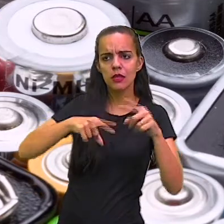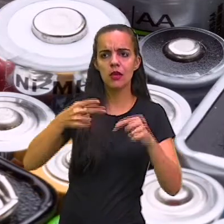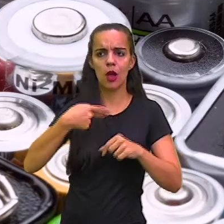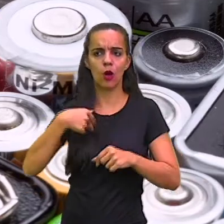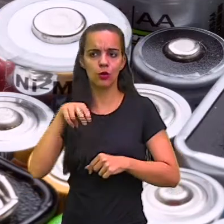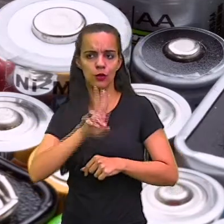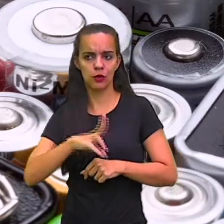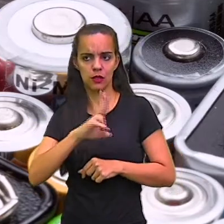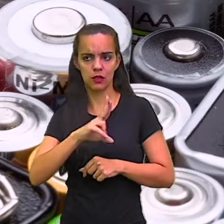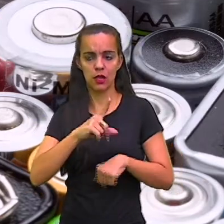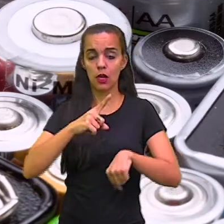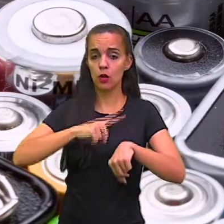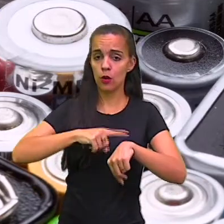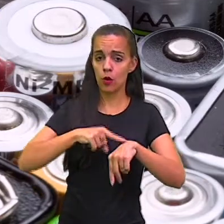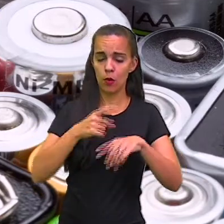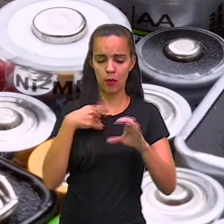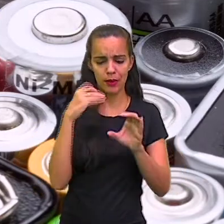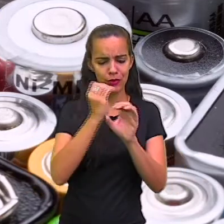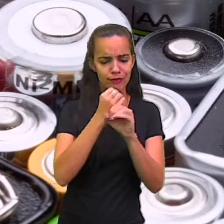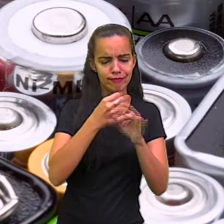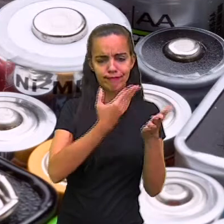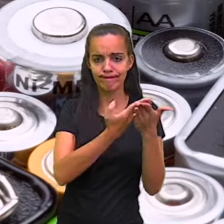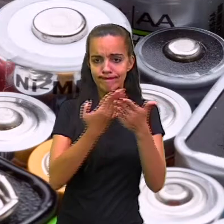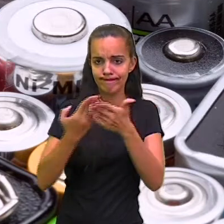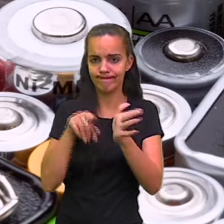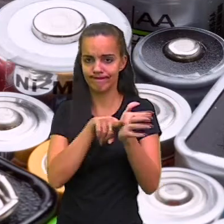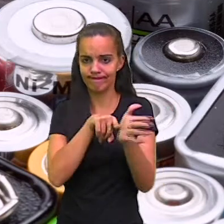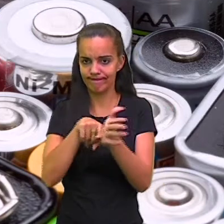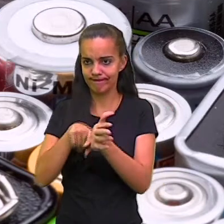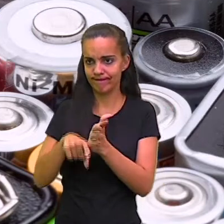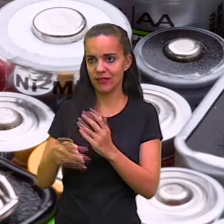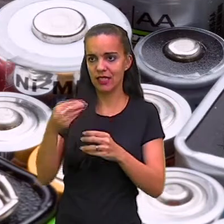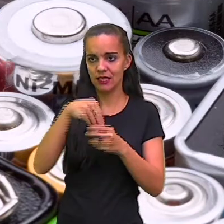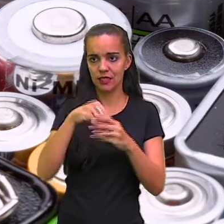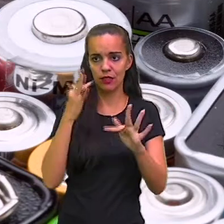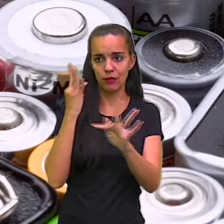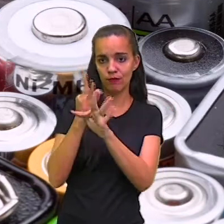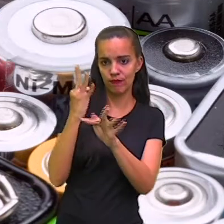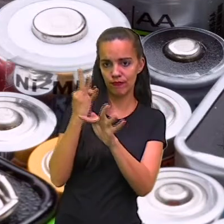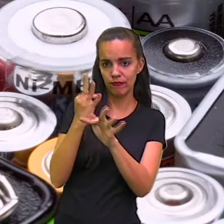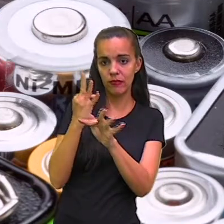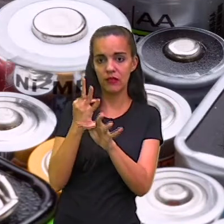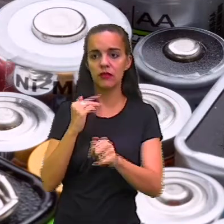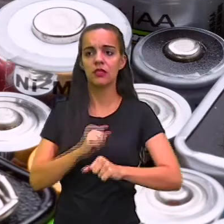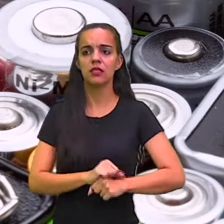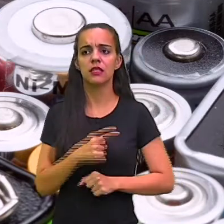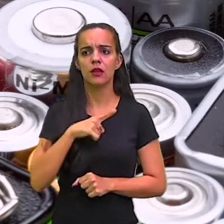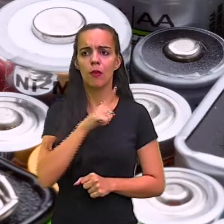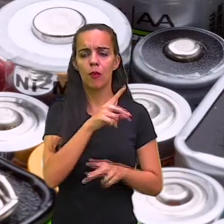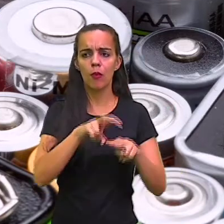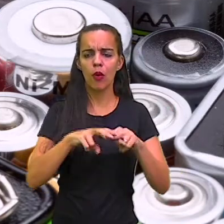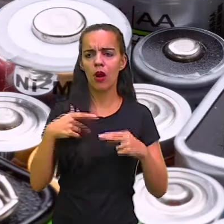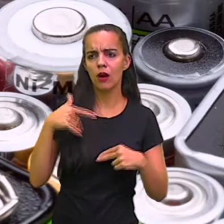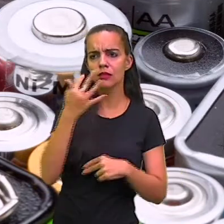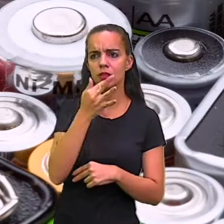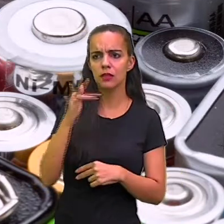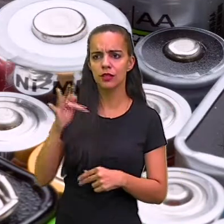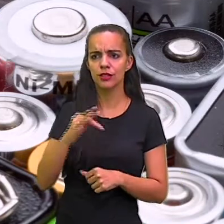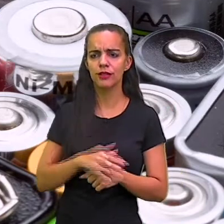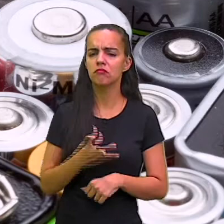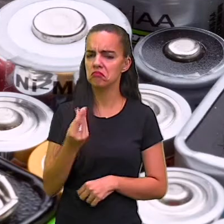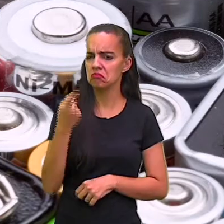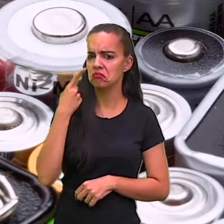na área da física que é denominada eletrodinâmica viram que